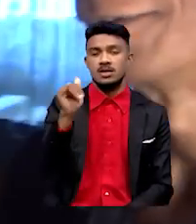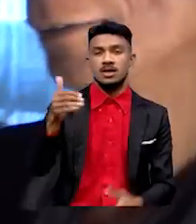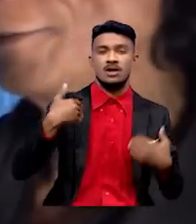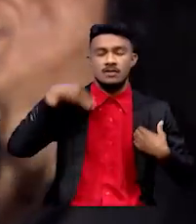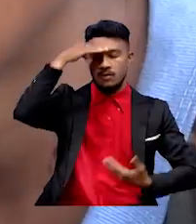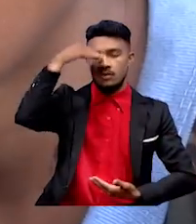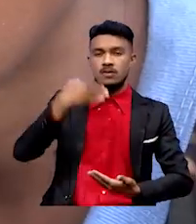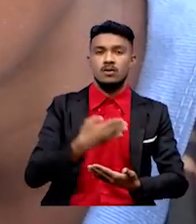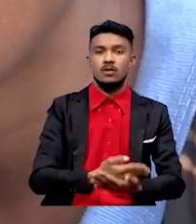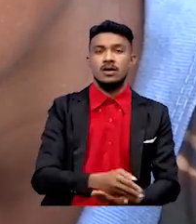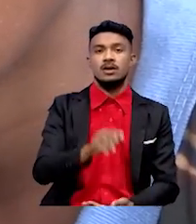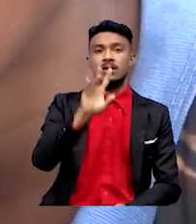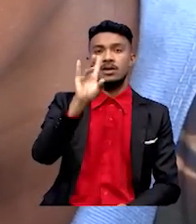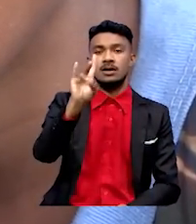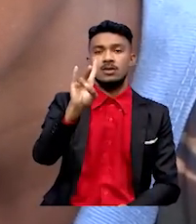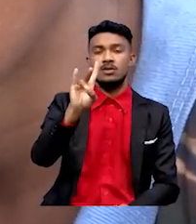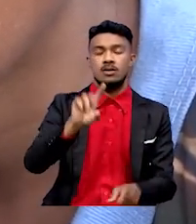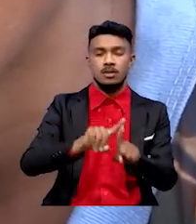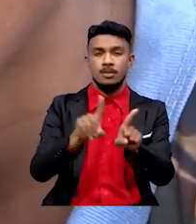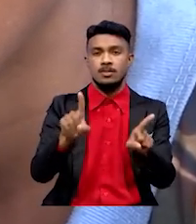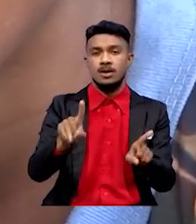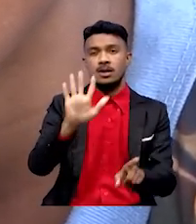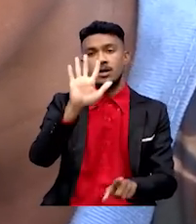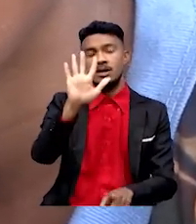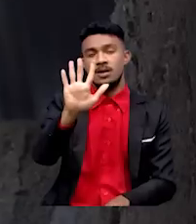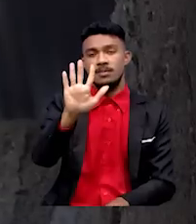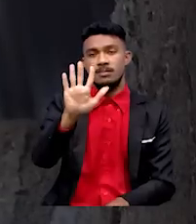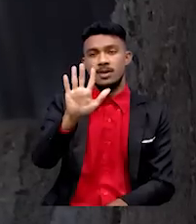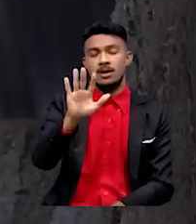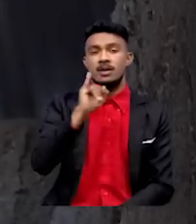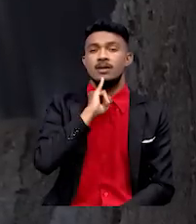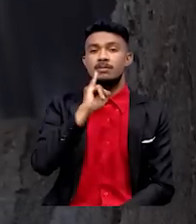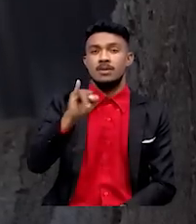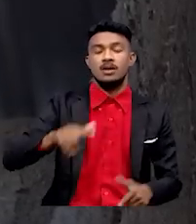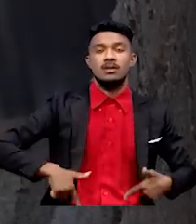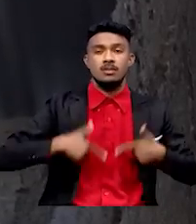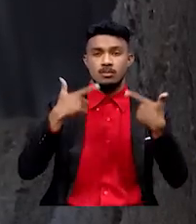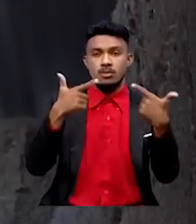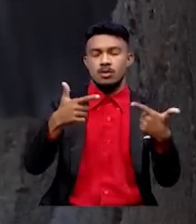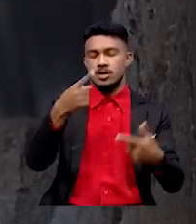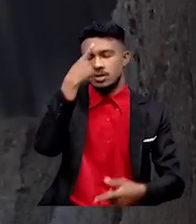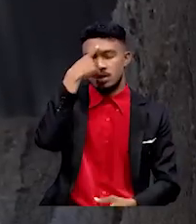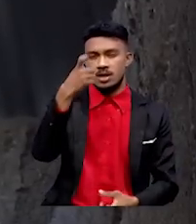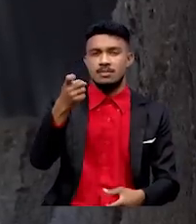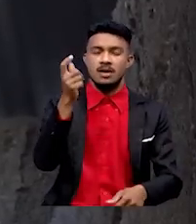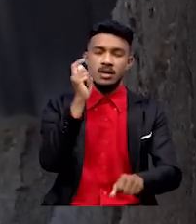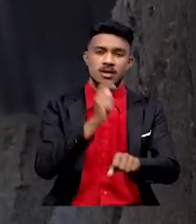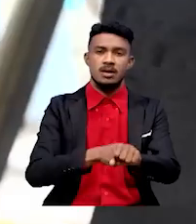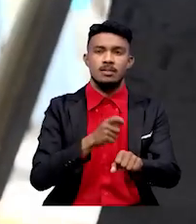inhitu. Mai be, na lima mak Moris. Tamba situação